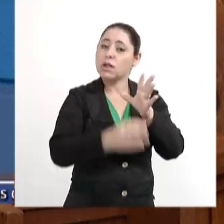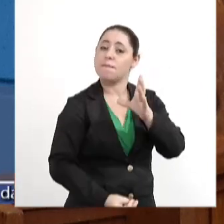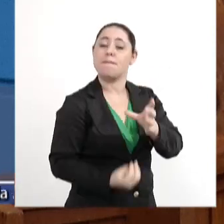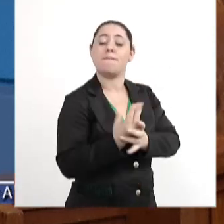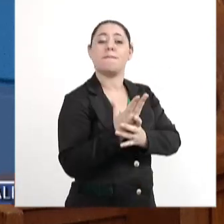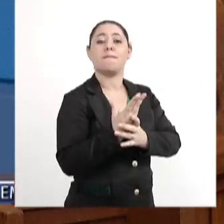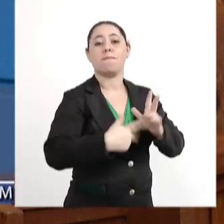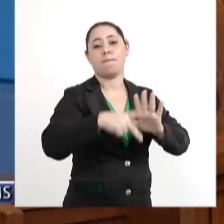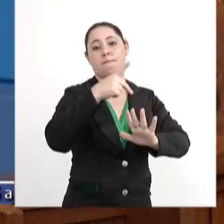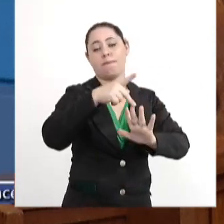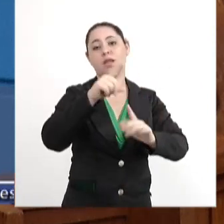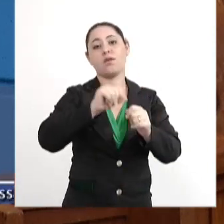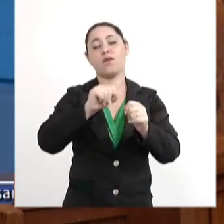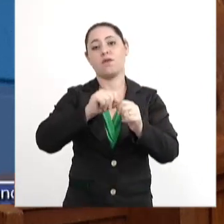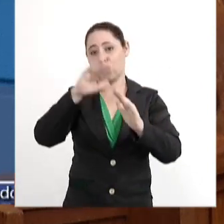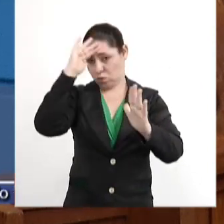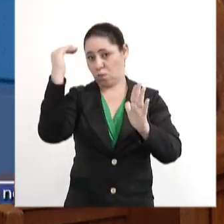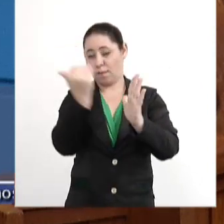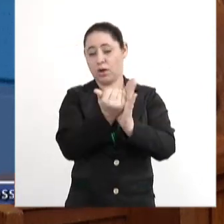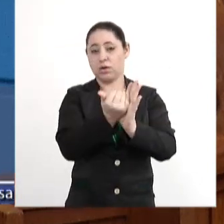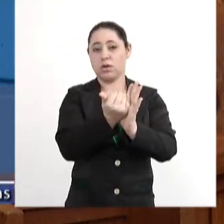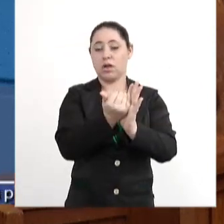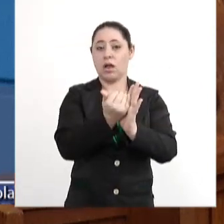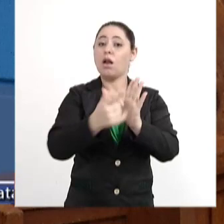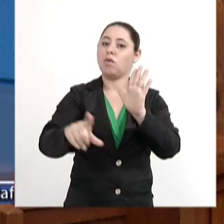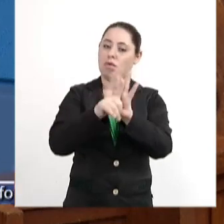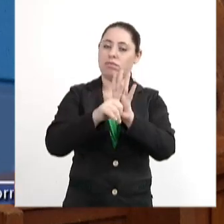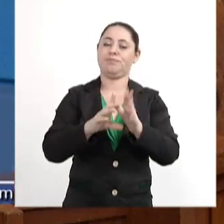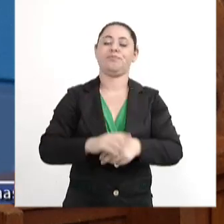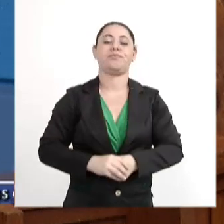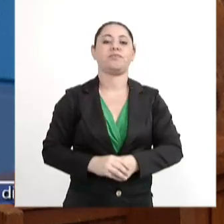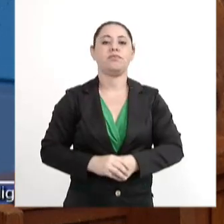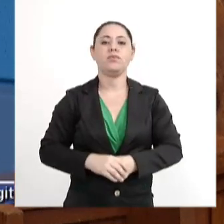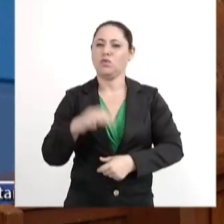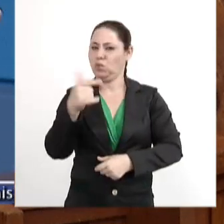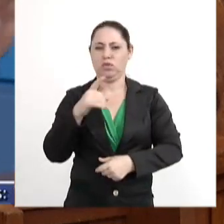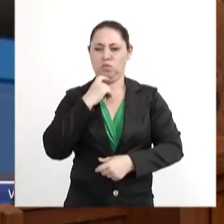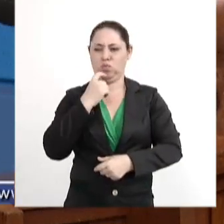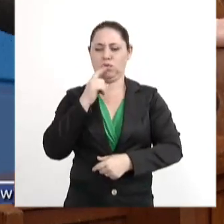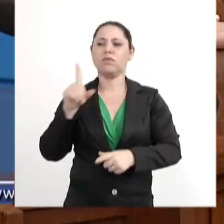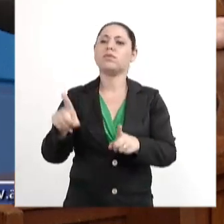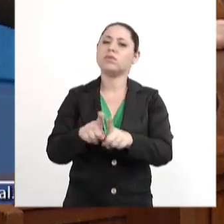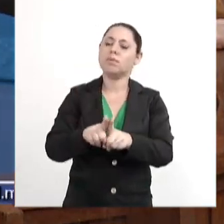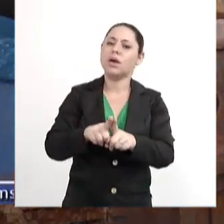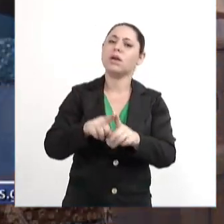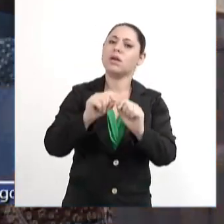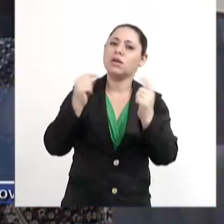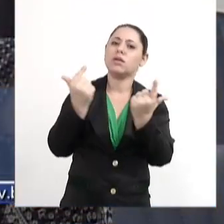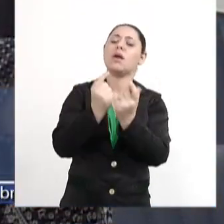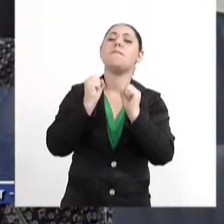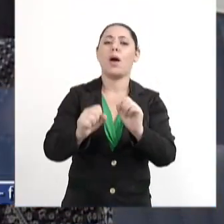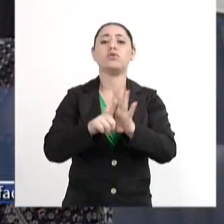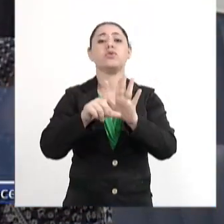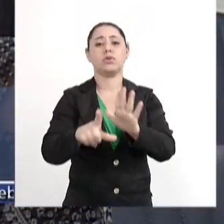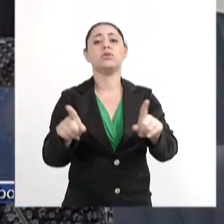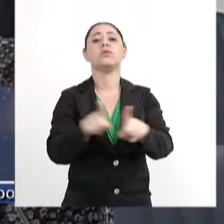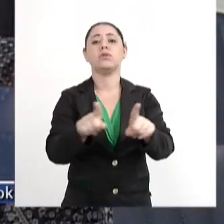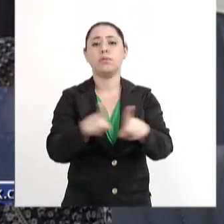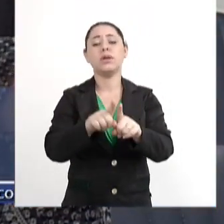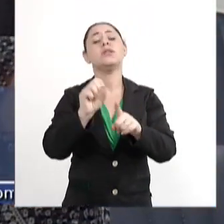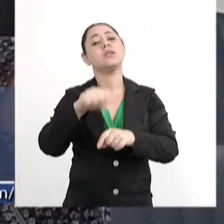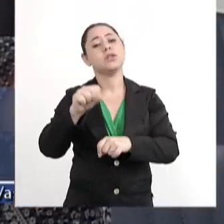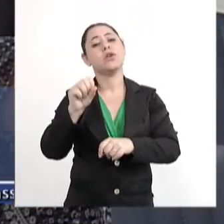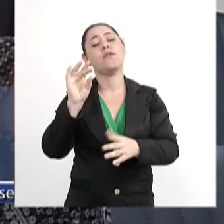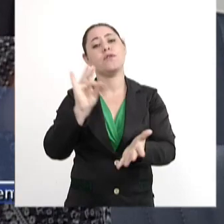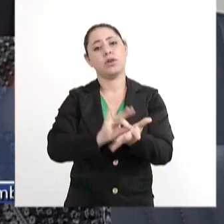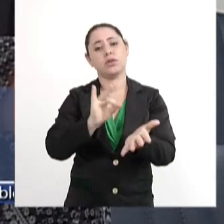fez exclusivamente em obediência ao comando de uma lei. E não tenho dúvida também de que essa Casa pode legislar, sim,